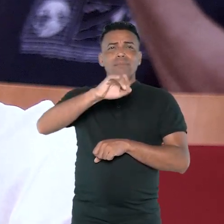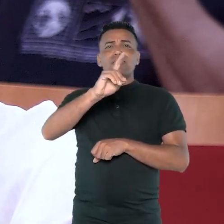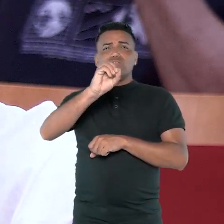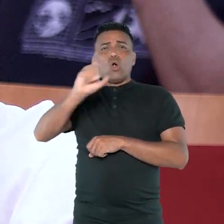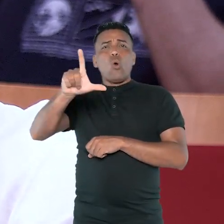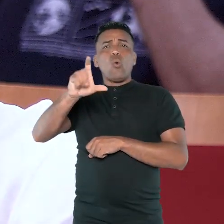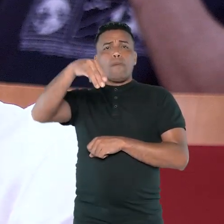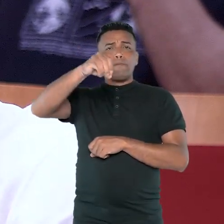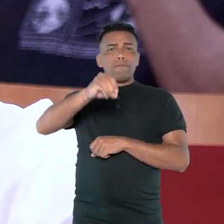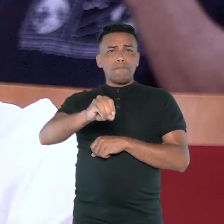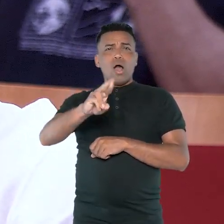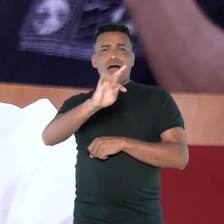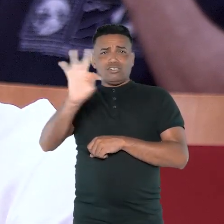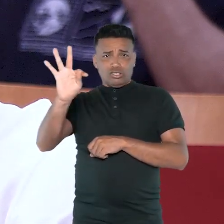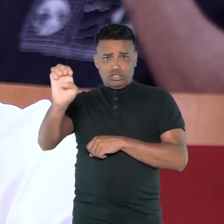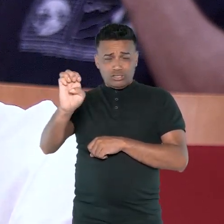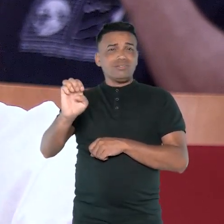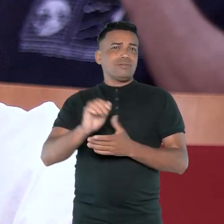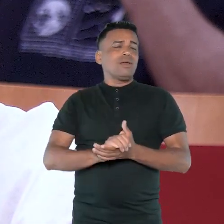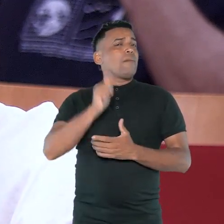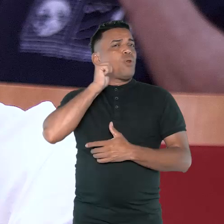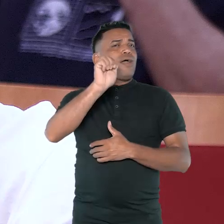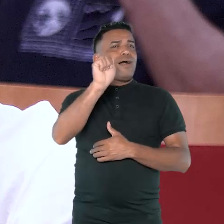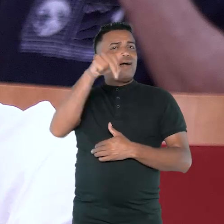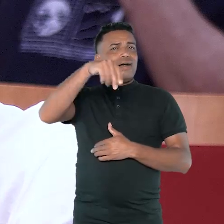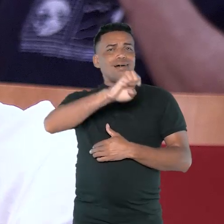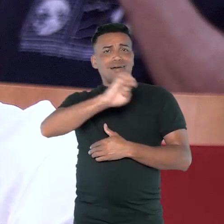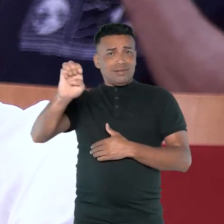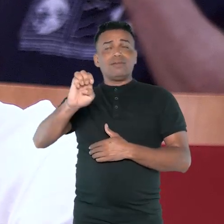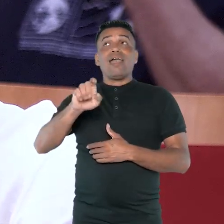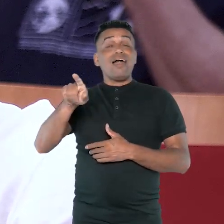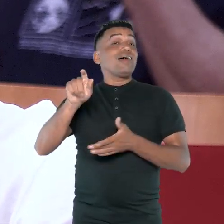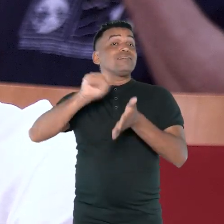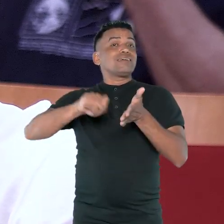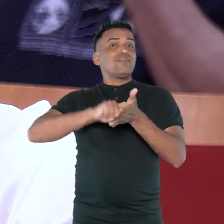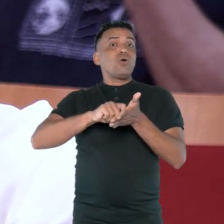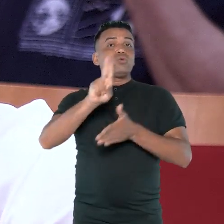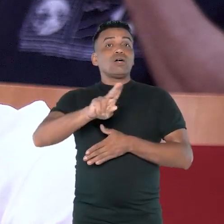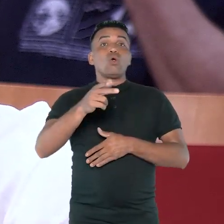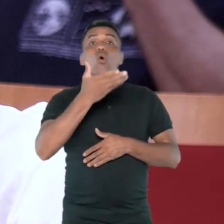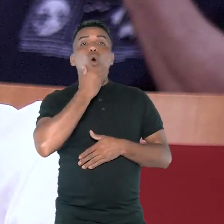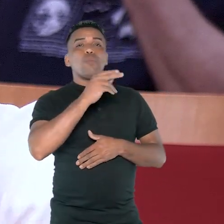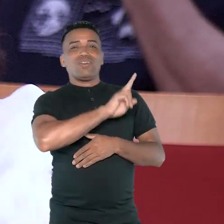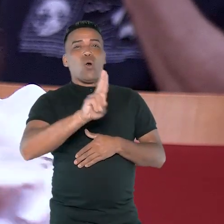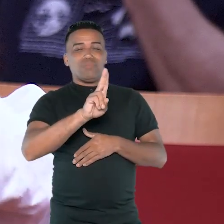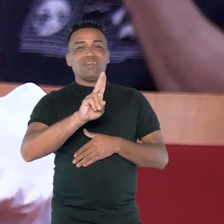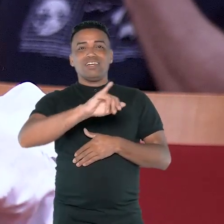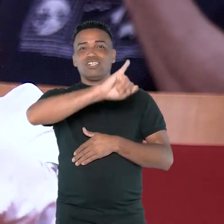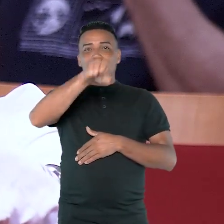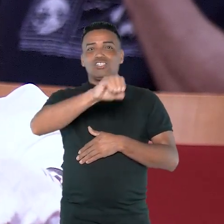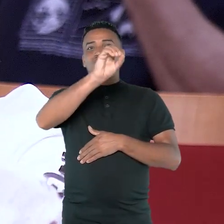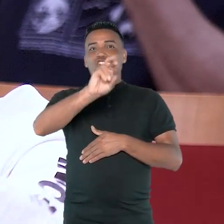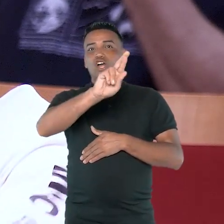uma autora chamada Anne-Marie Evans. Essa autora, ela escreveu sob o pseudônimo de George Eliot, porque, como ela